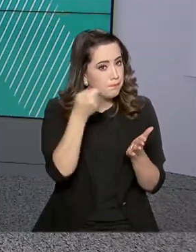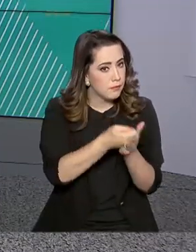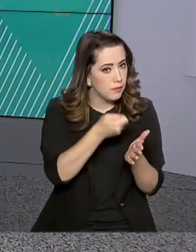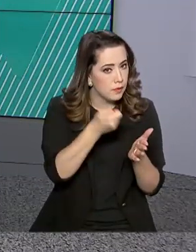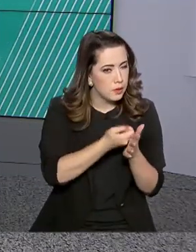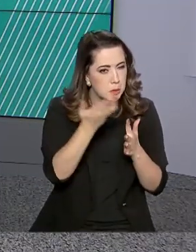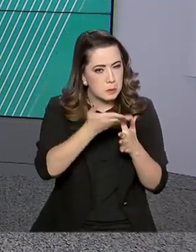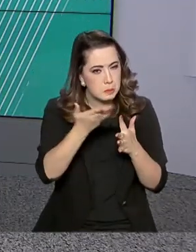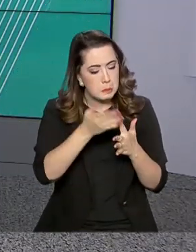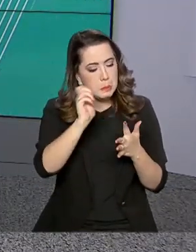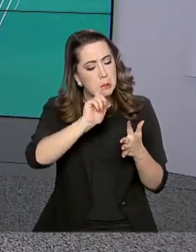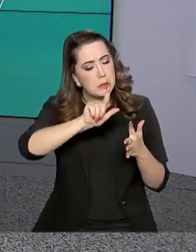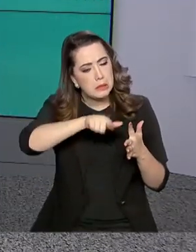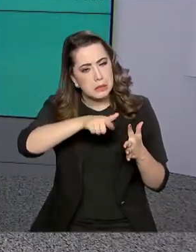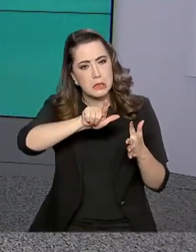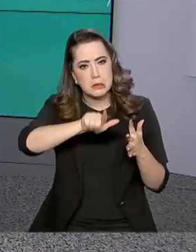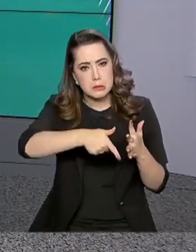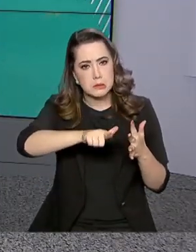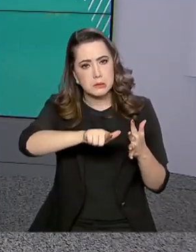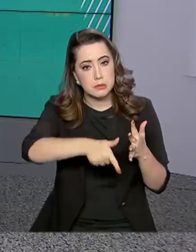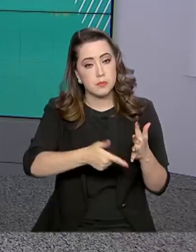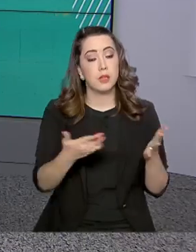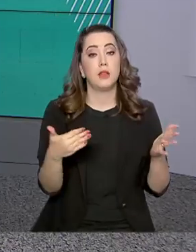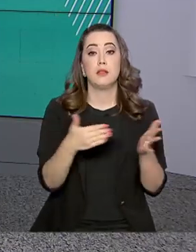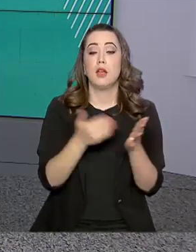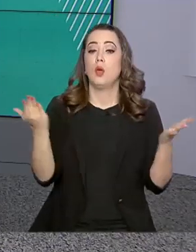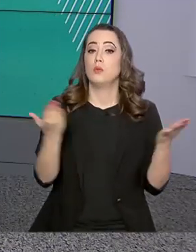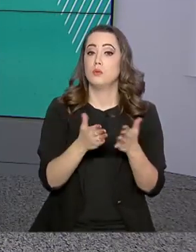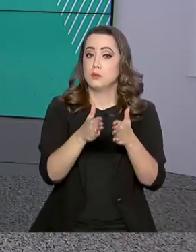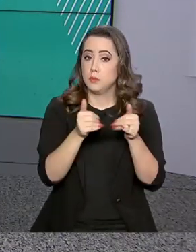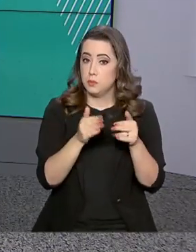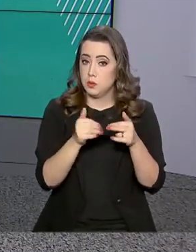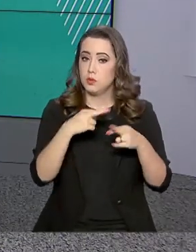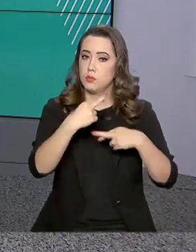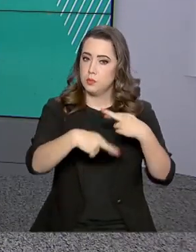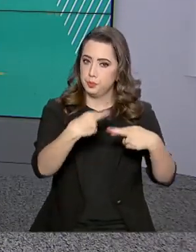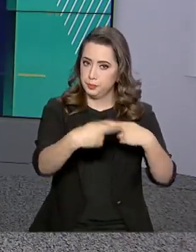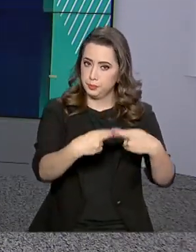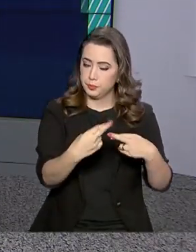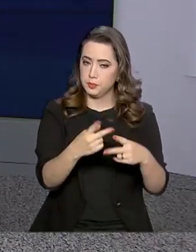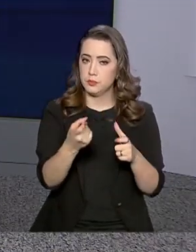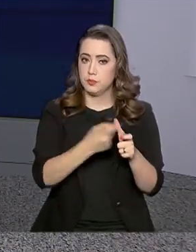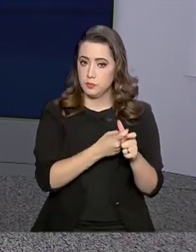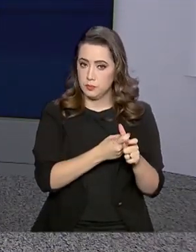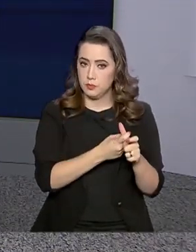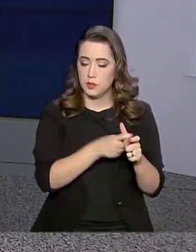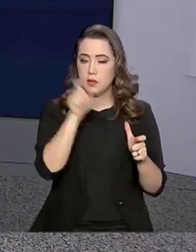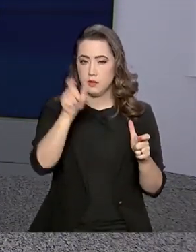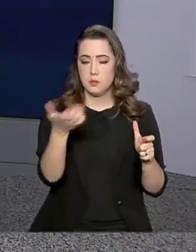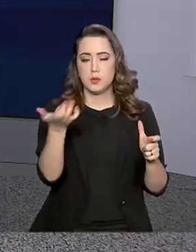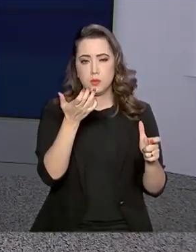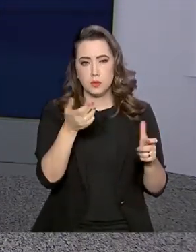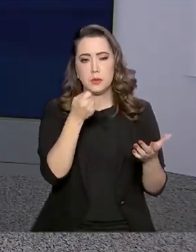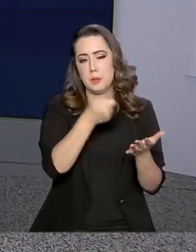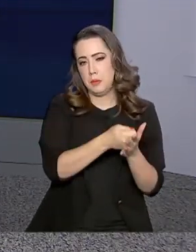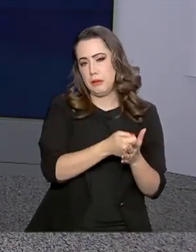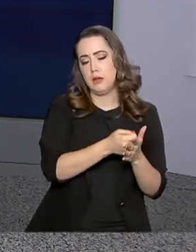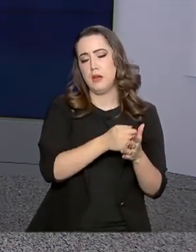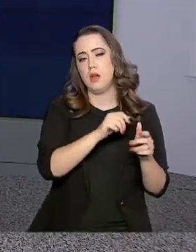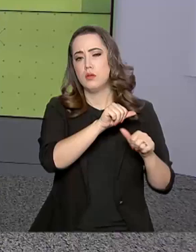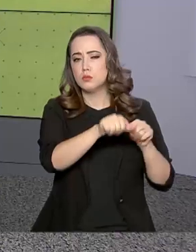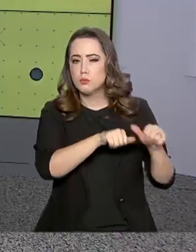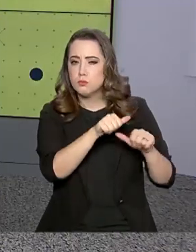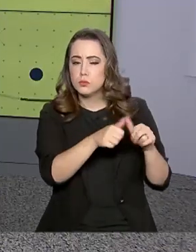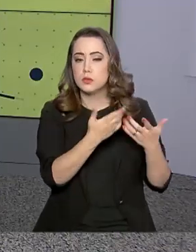pagamento das prestações, têm até hoje, para pedir a renegociação da dívida. Os interessados devem procurar a instituição